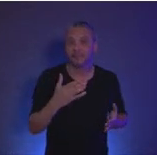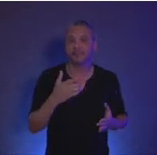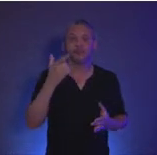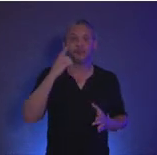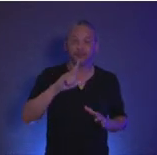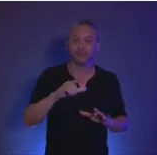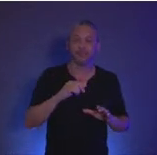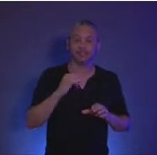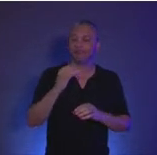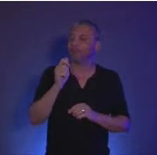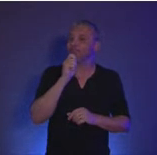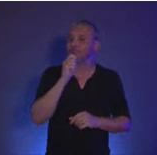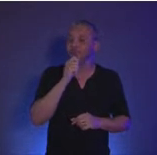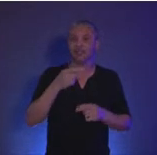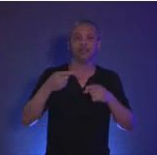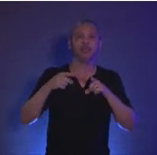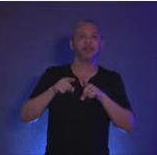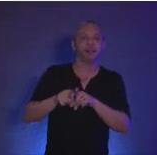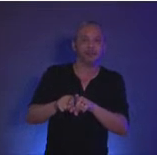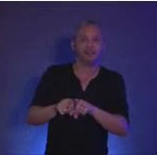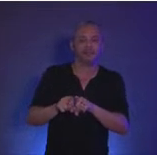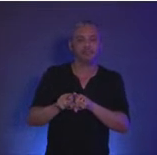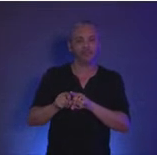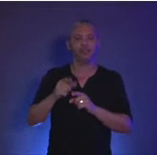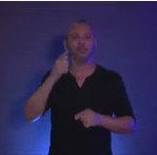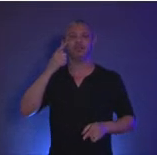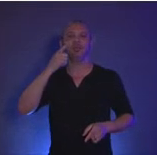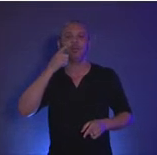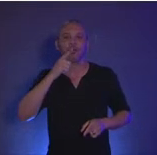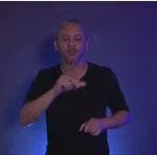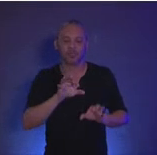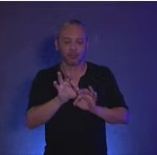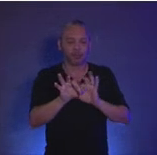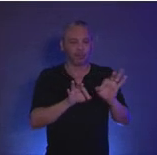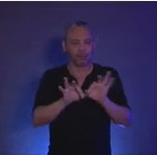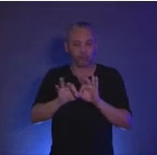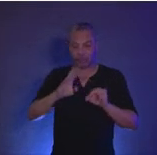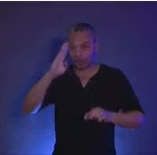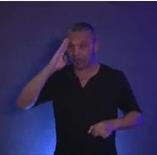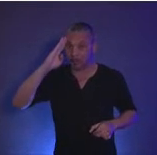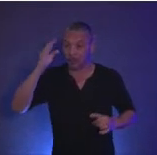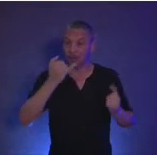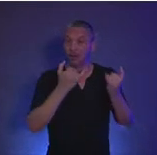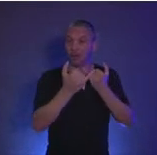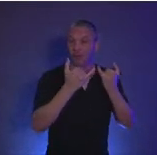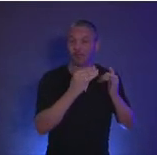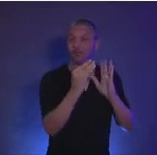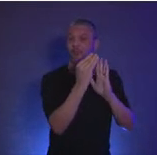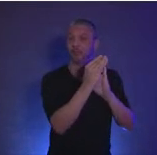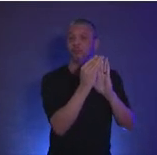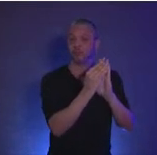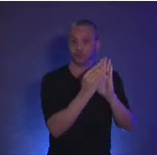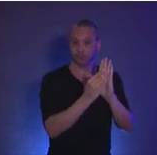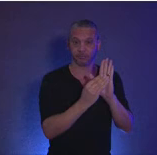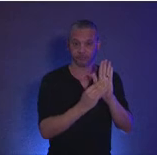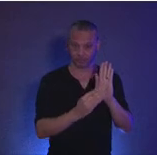E aí, com a parceria com a Fiquem Sabendo, a gente fez a raspagem dos dados principais e